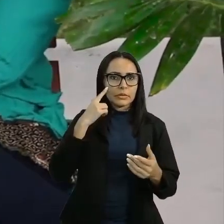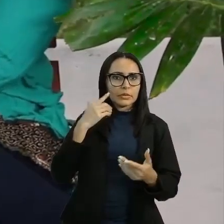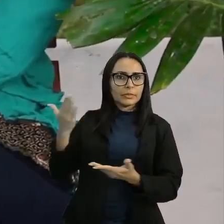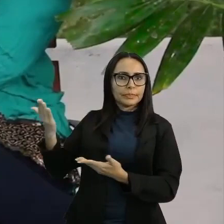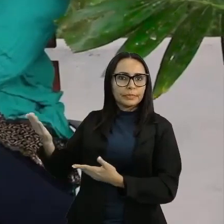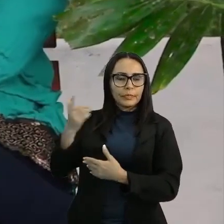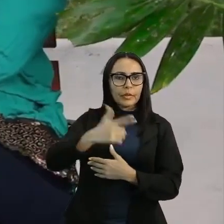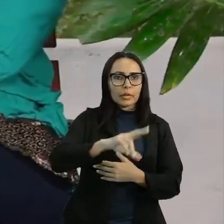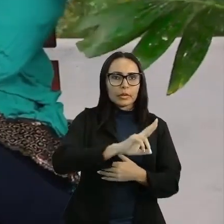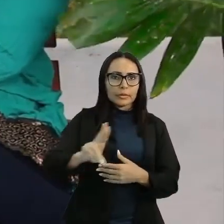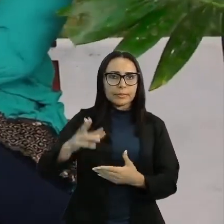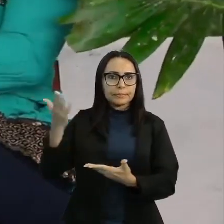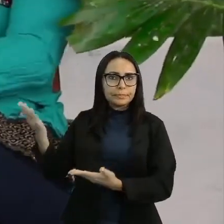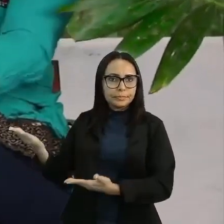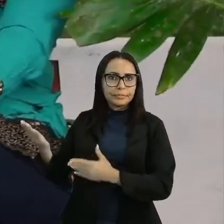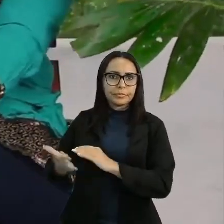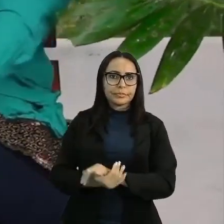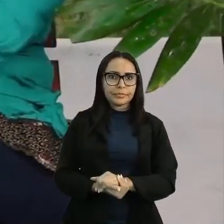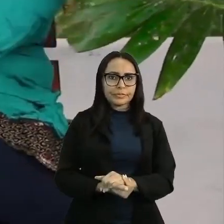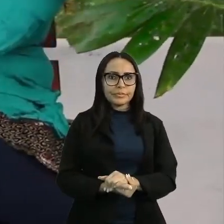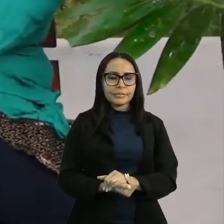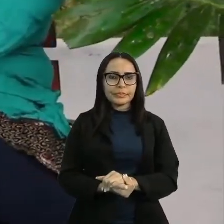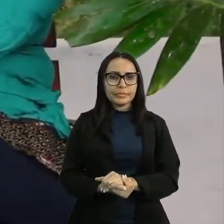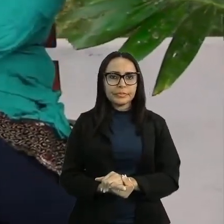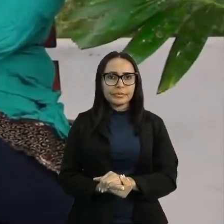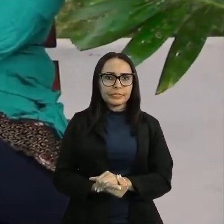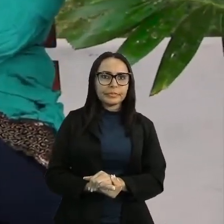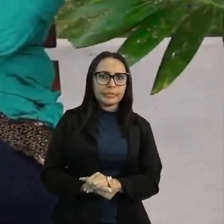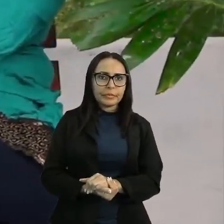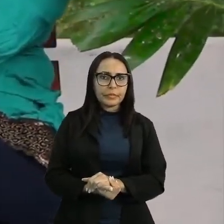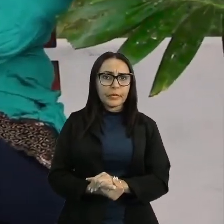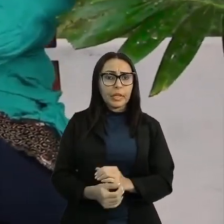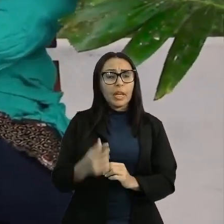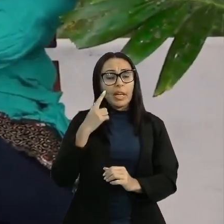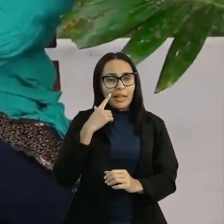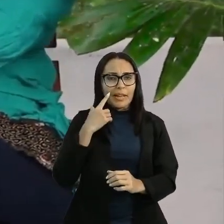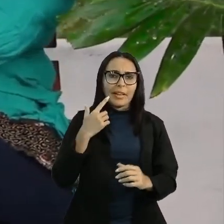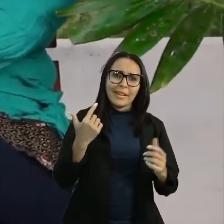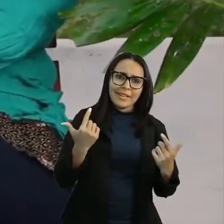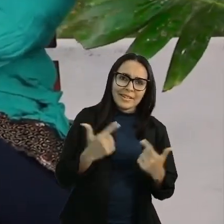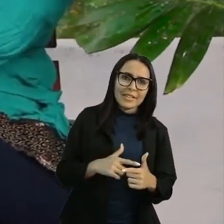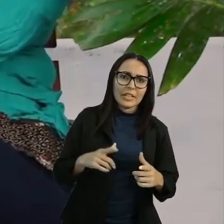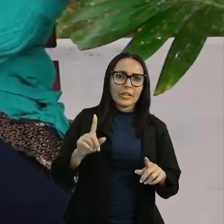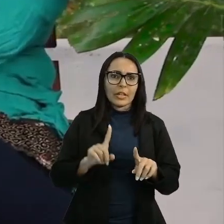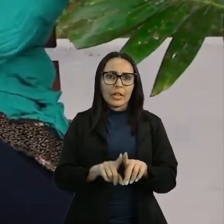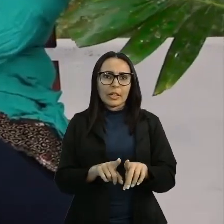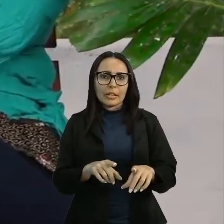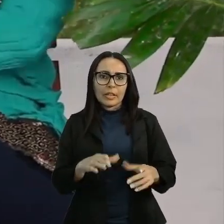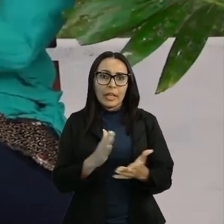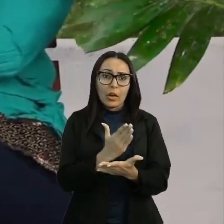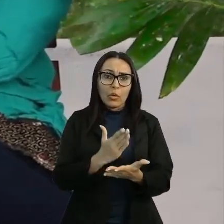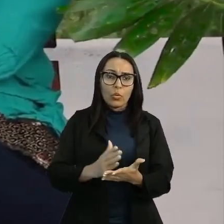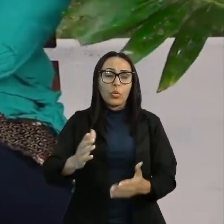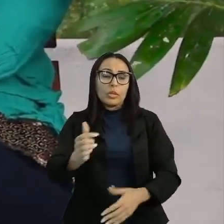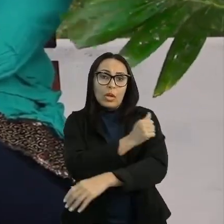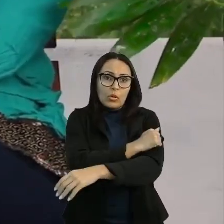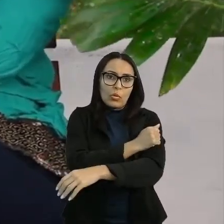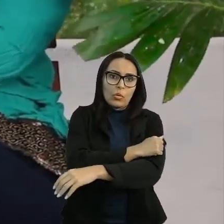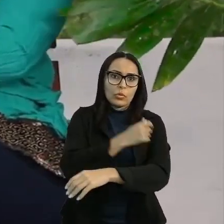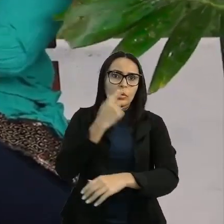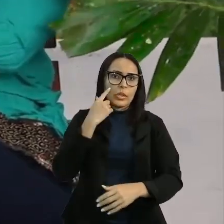muito pequeno. É muito pequeno. Sim. Então no Nordeste sejam 150. 150 a 200. A nível Brasil? A nível Brasil, uns 10 mil.